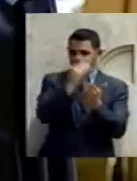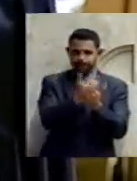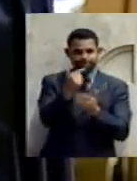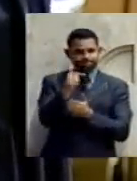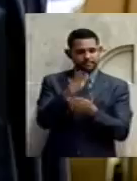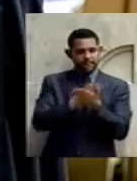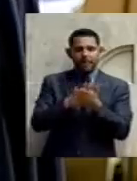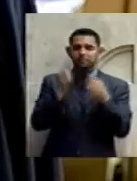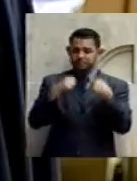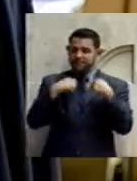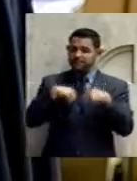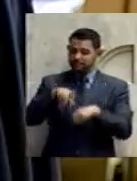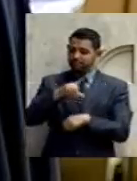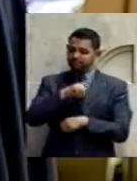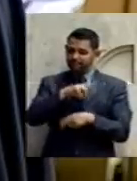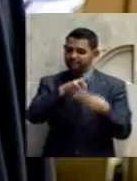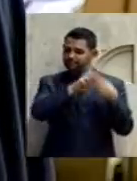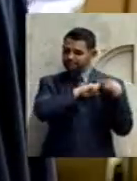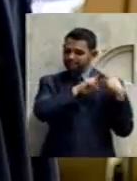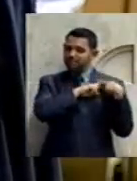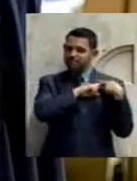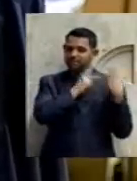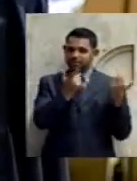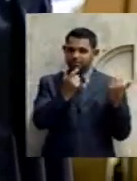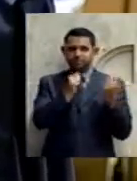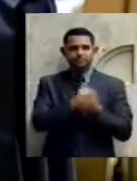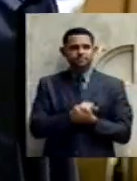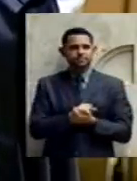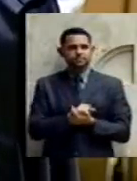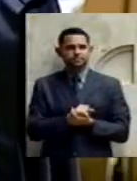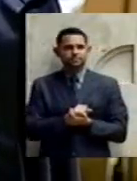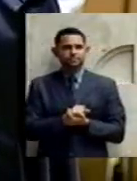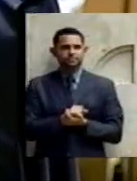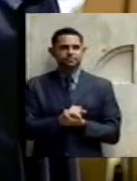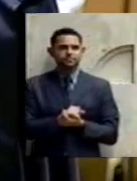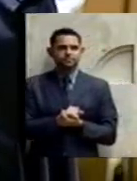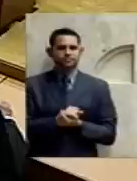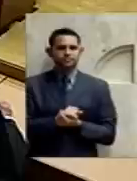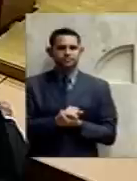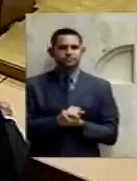atos. Termos antes restritos.